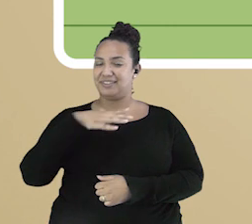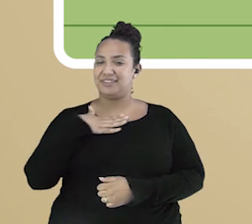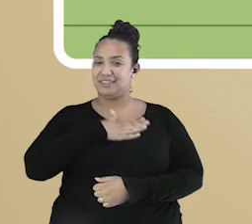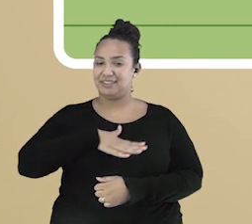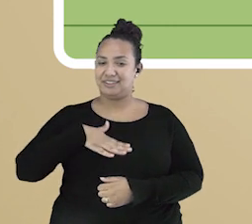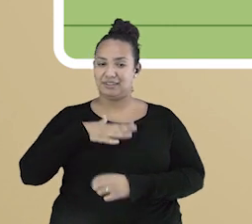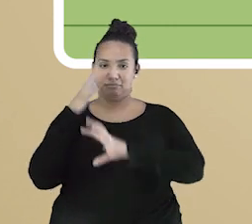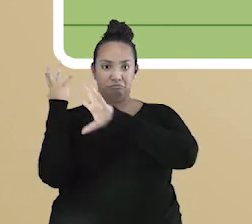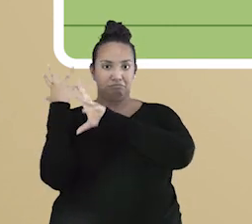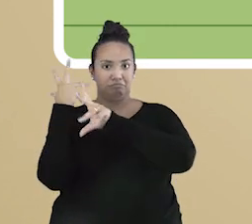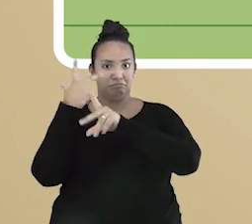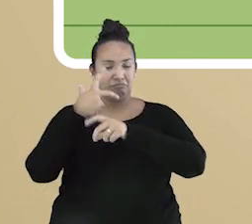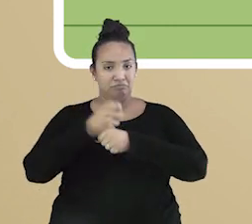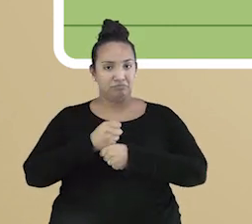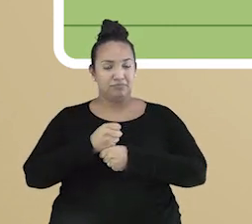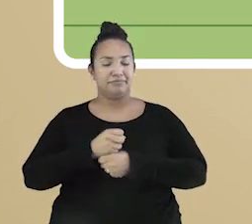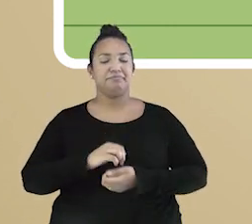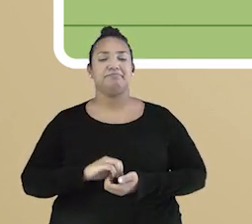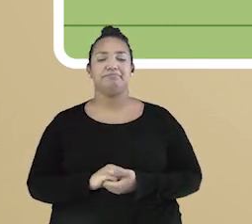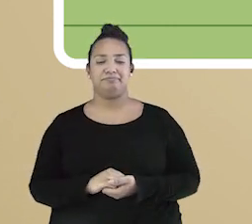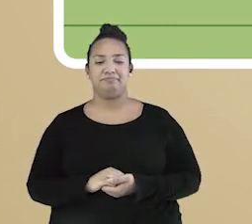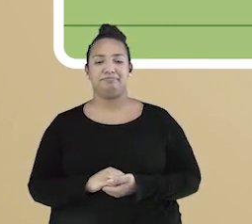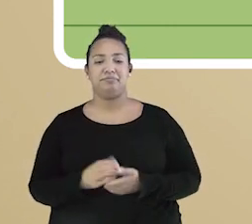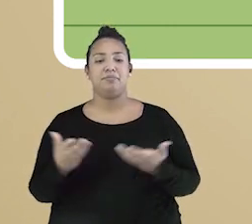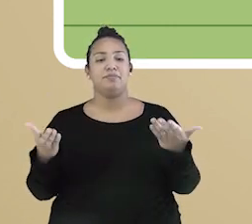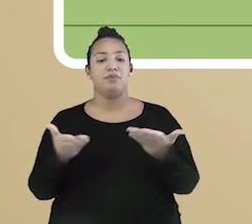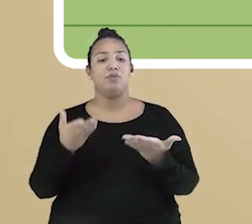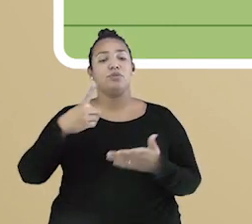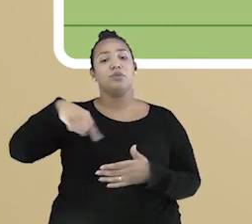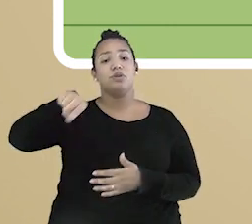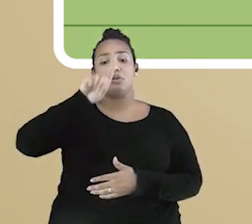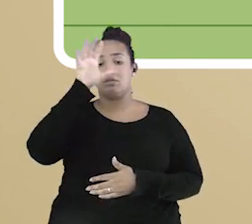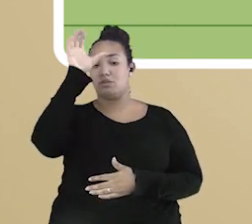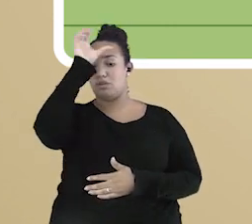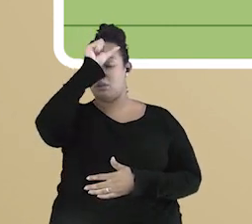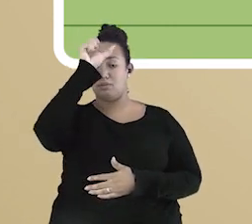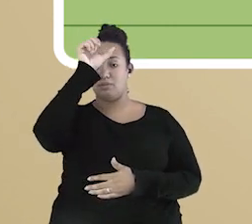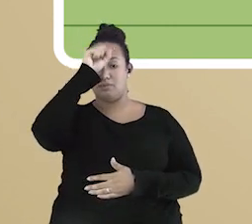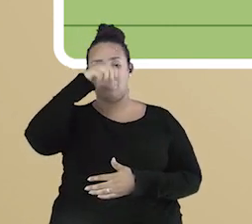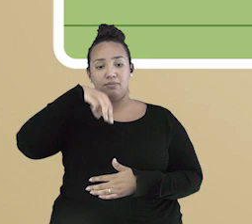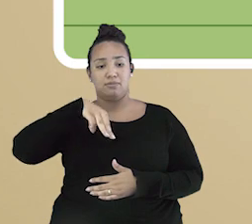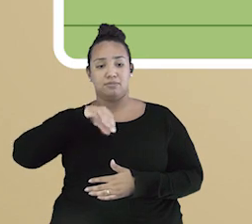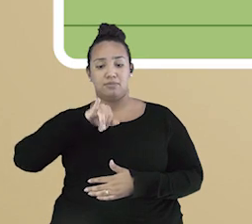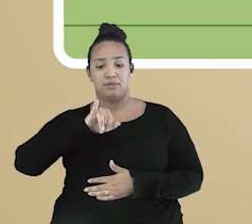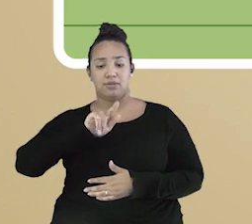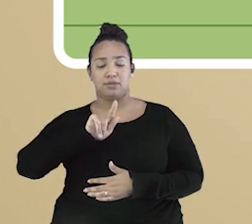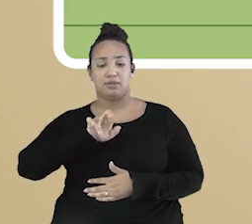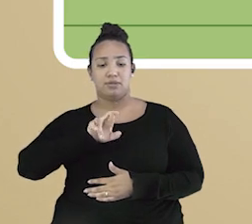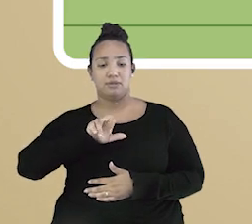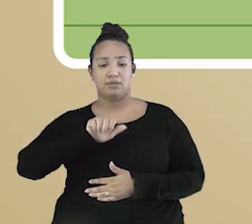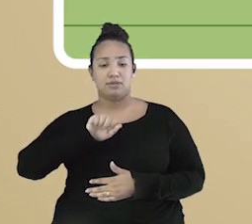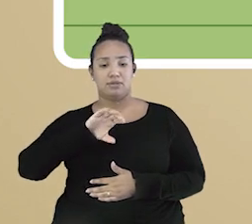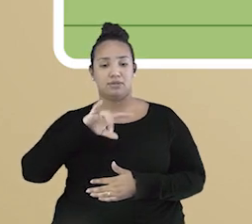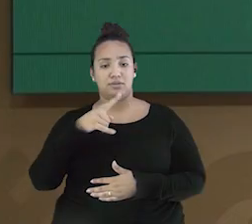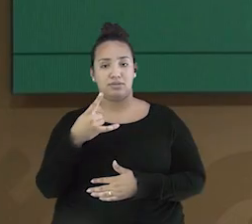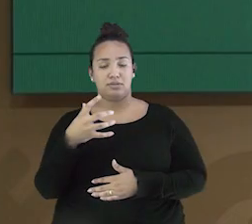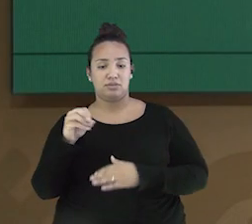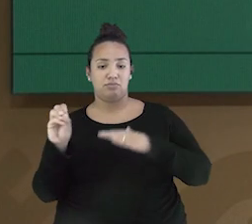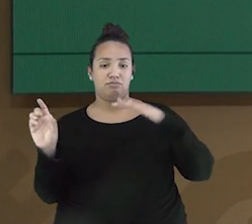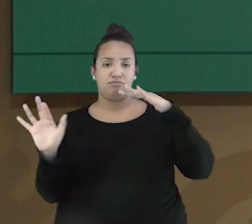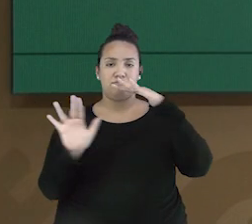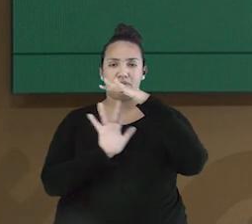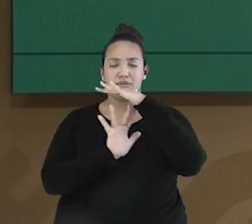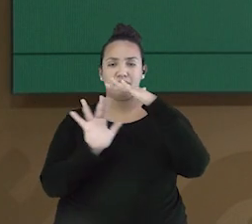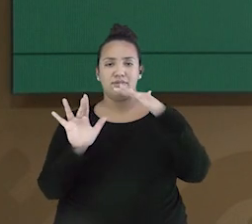Vamos revisar o conteúdo da aula de hoje? Hoje aprendemos sobre o que é migração, os diferentes tipos de migração e